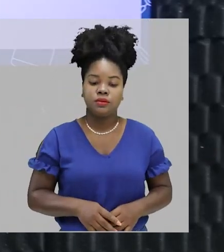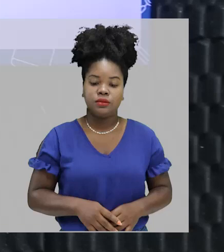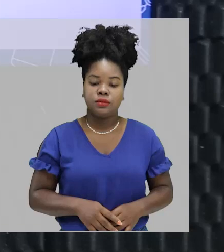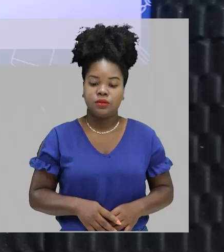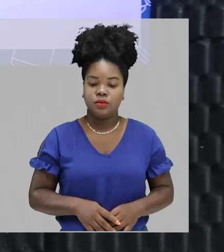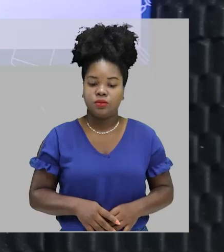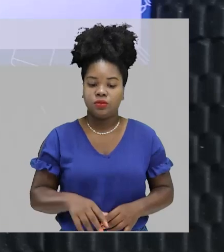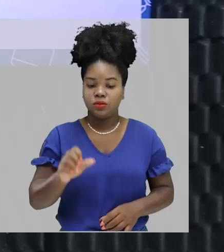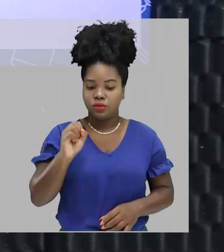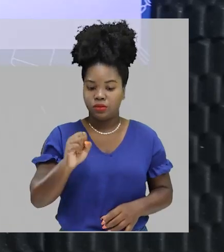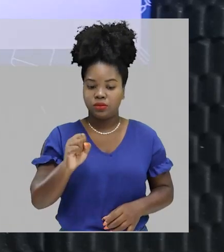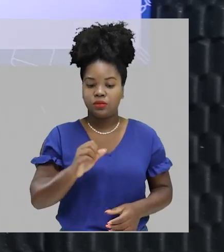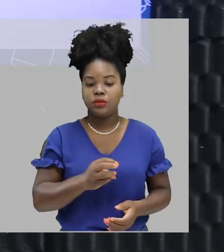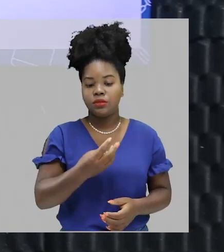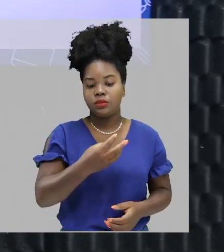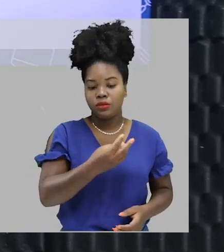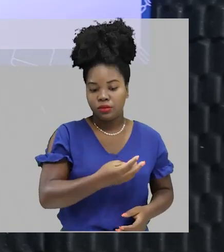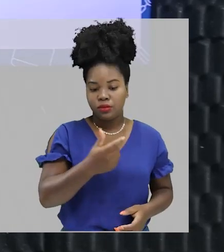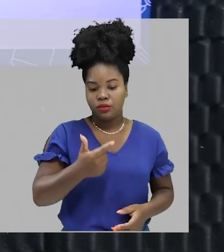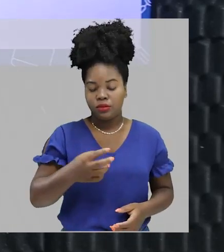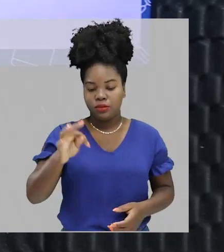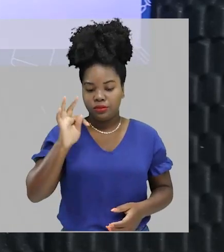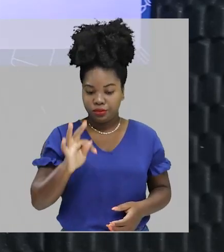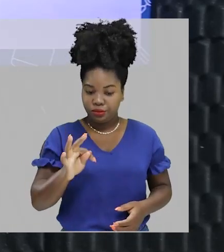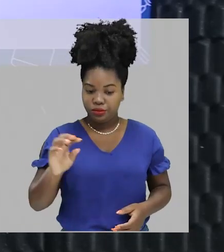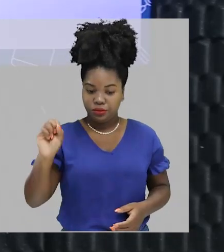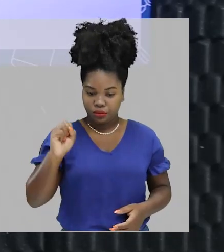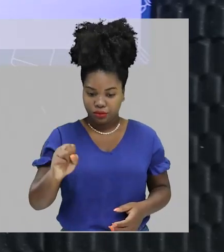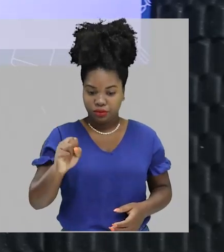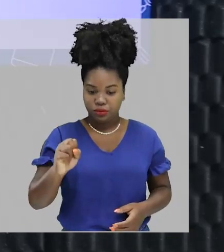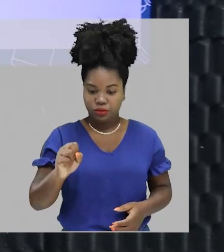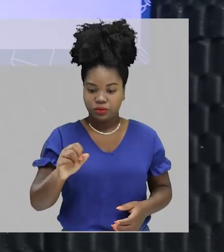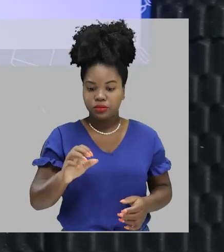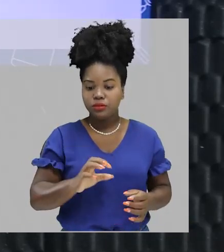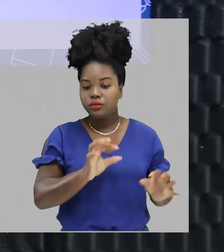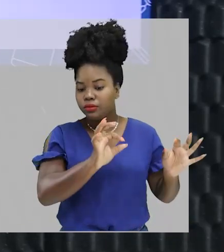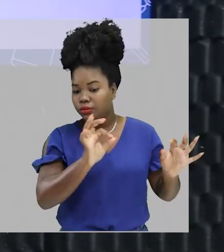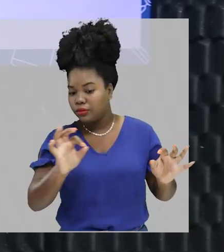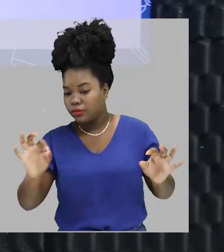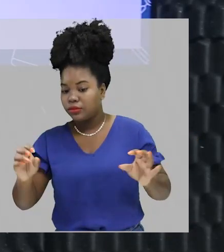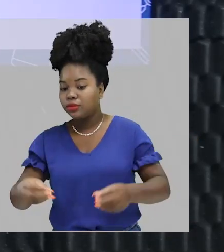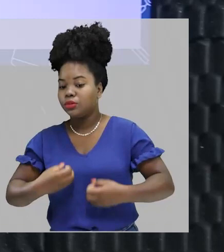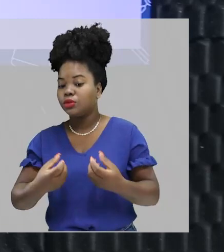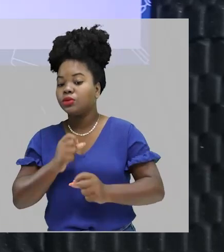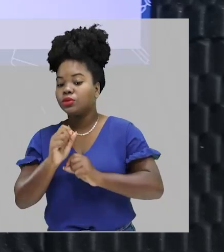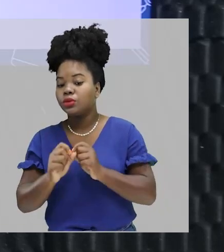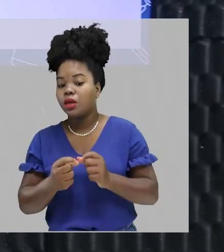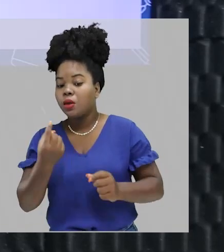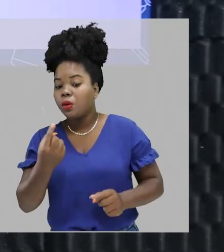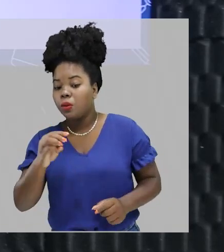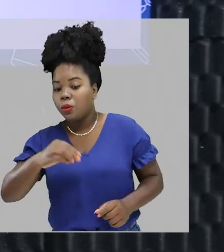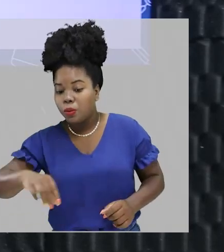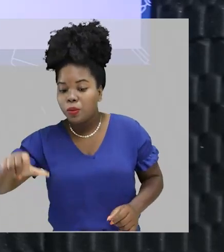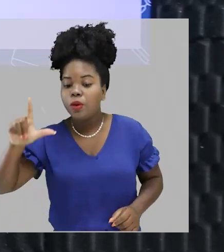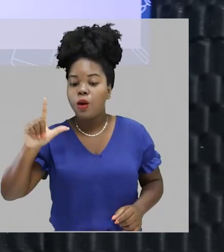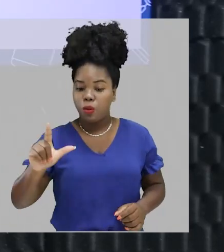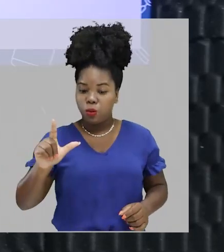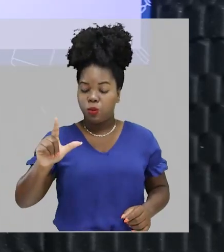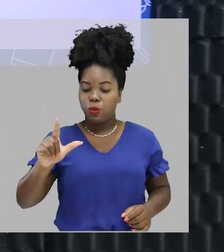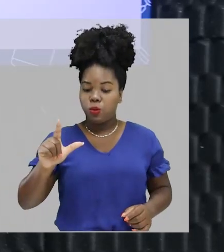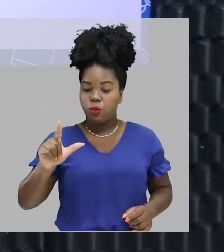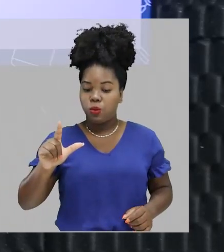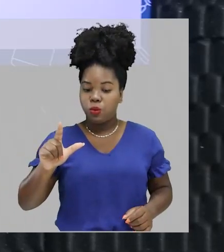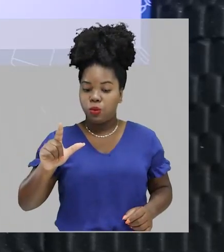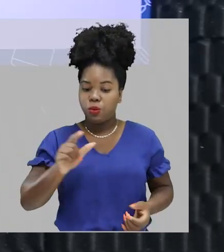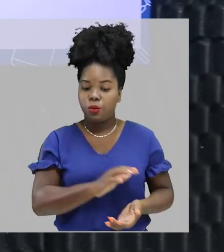enxofre. Então, 32 toneladas de enxofre, certo? Vai produzir, ó, 1 mol de ácido sulfúrico.